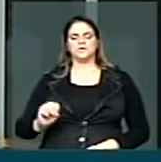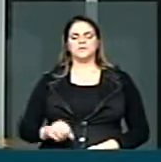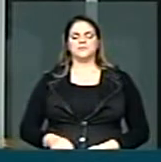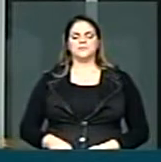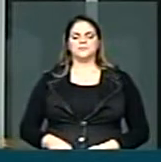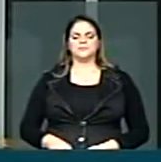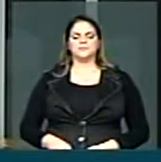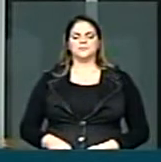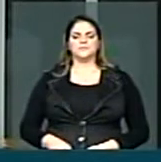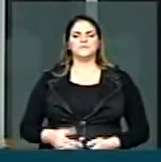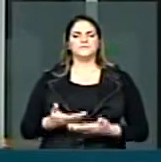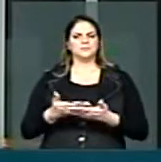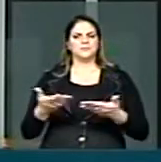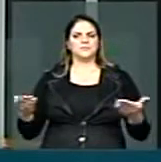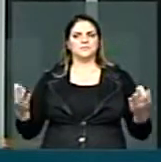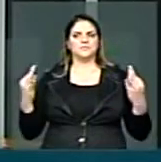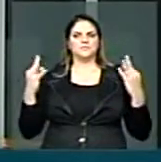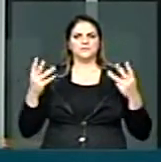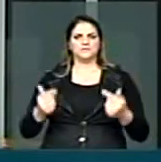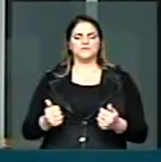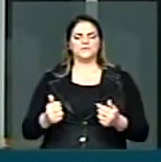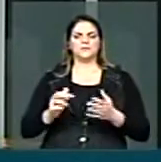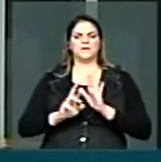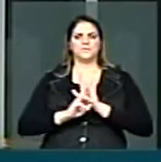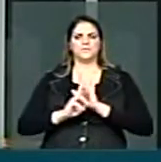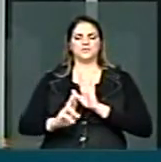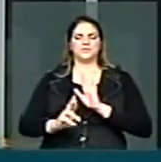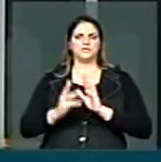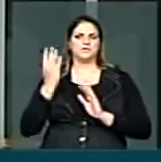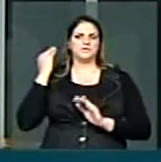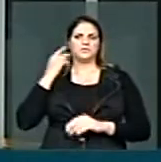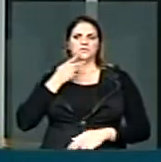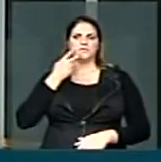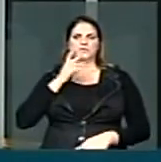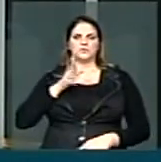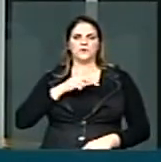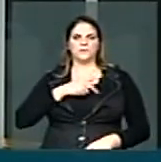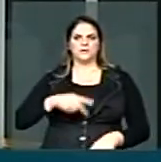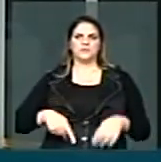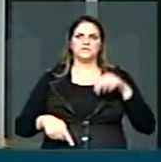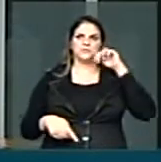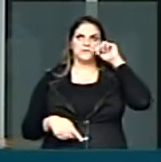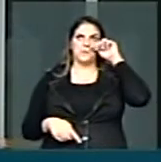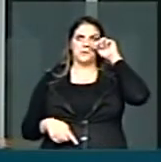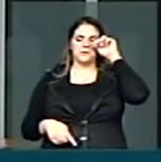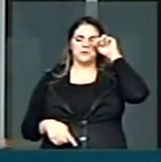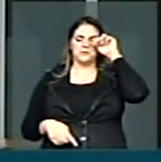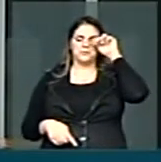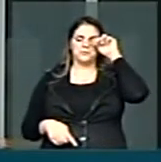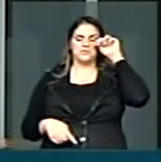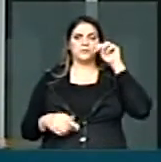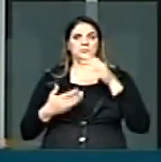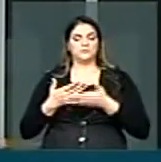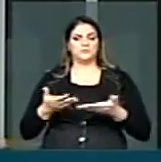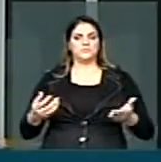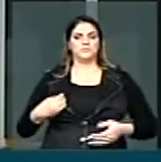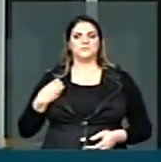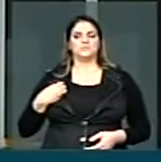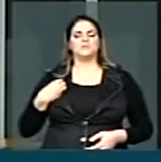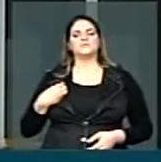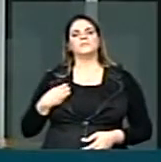Social, e mais representantes de entidades que já foram mencionadas pela presidência, senhoras e senhores presentes,